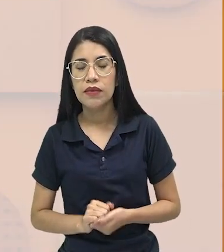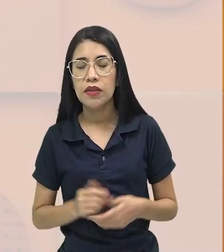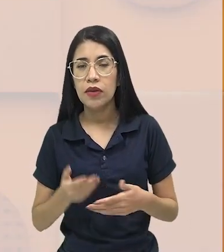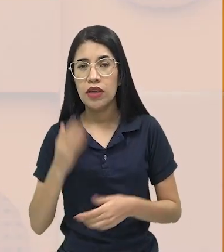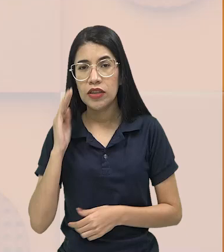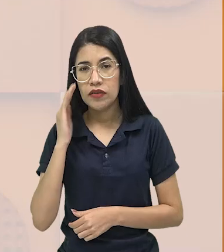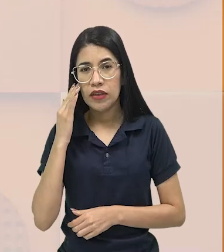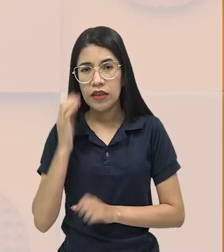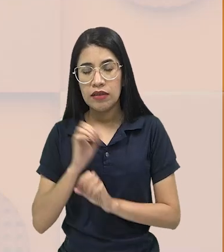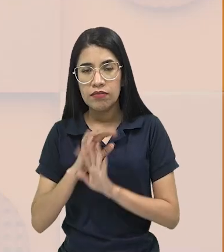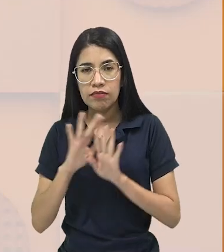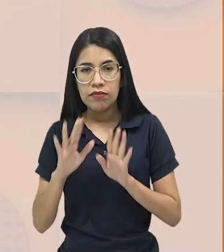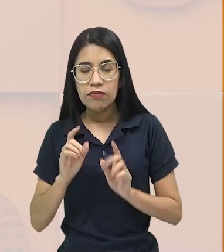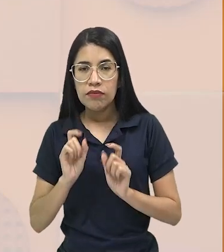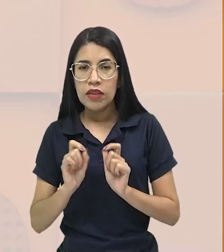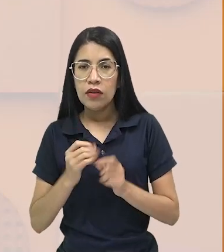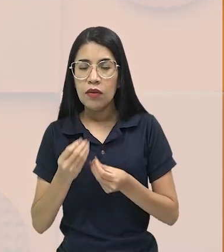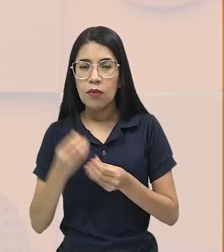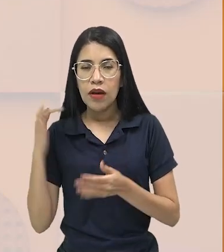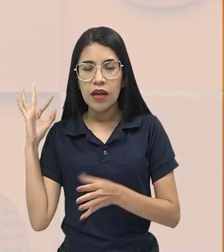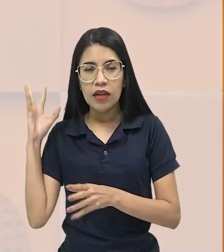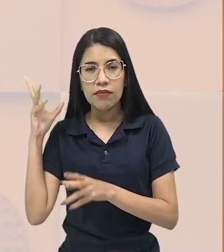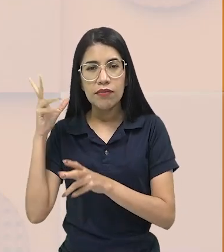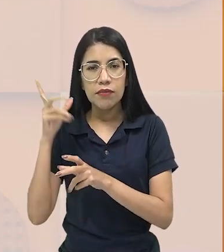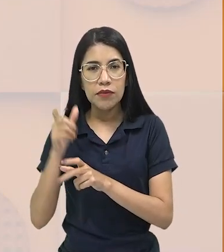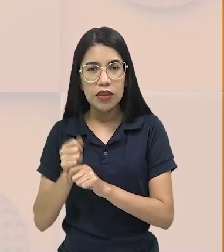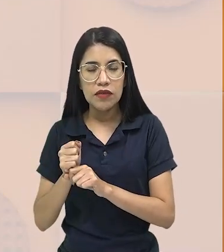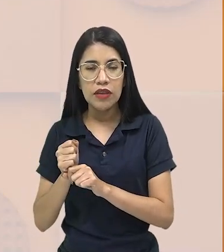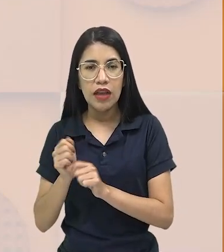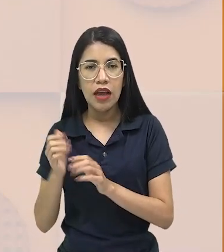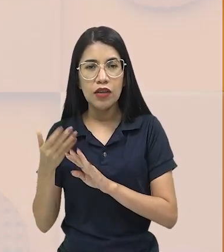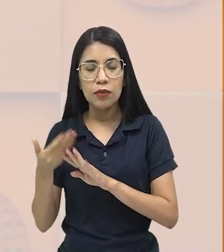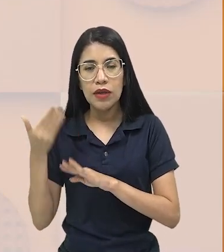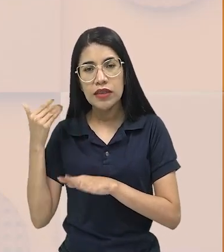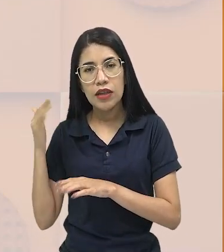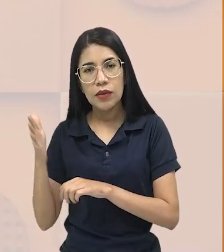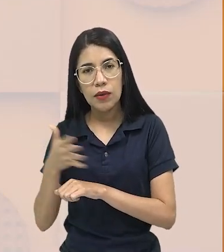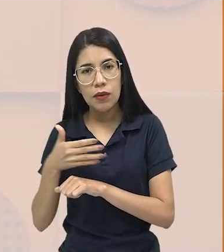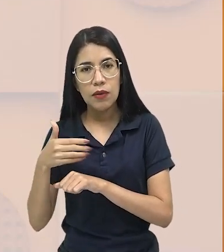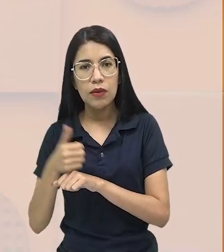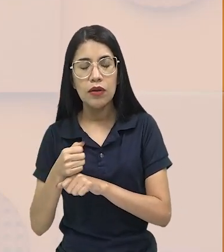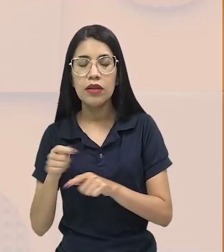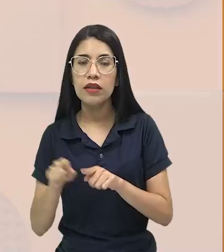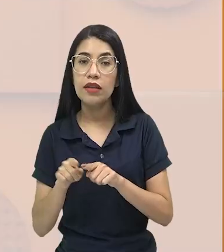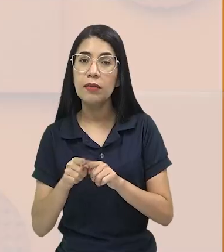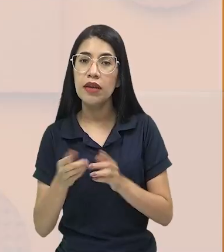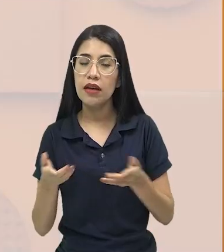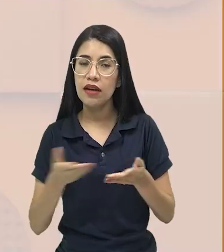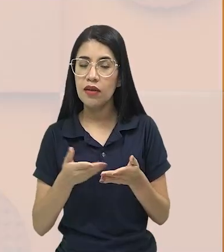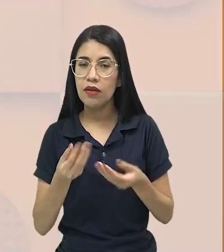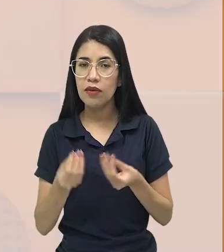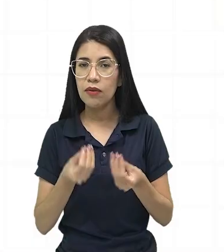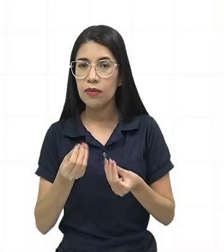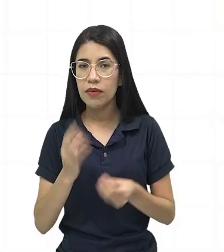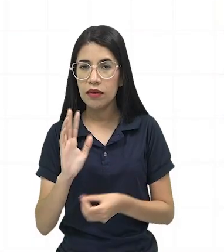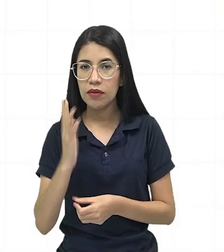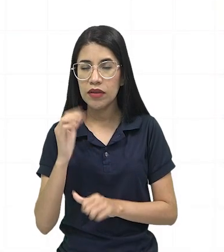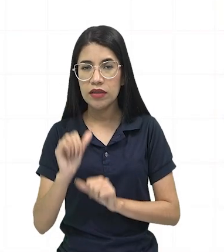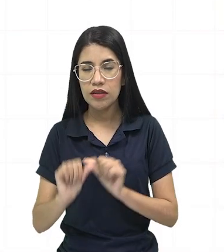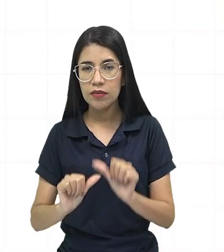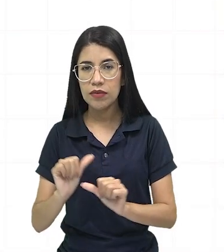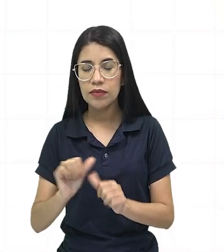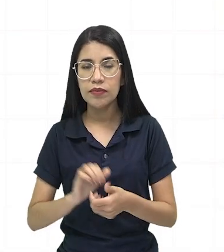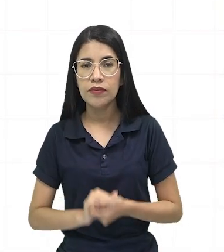um pouco, fazendo um retrospecto do Brasil colonial e trazer um pouco mais para perto da gente historicamente falando. Então vamos